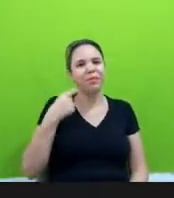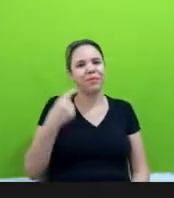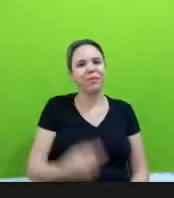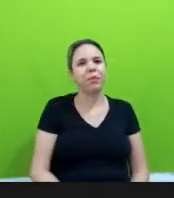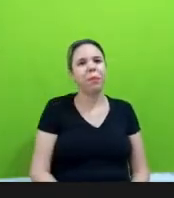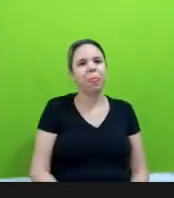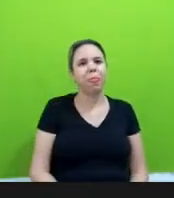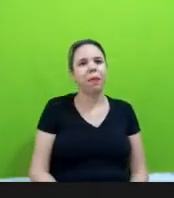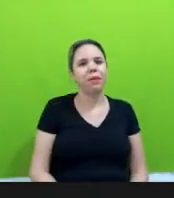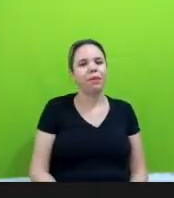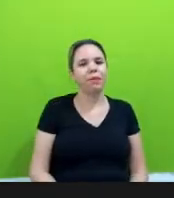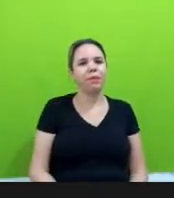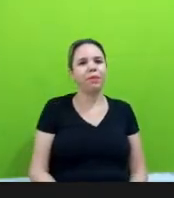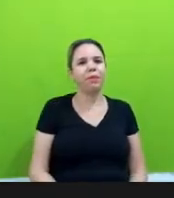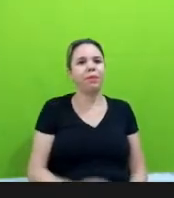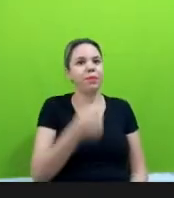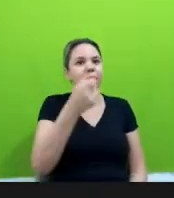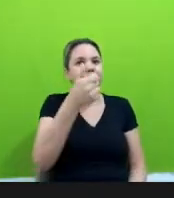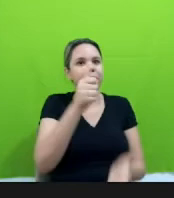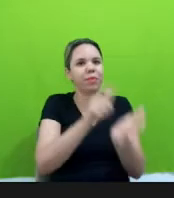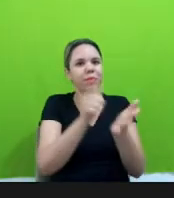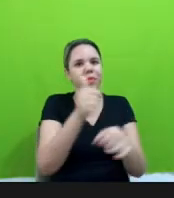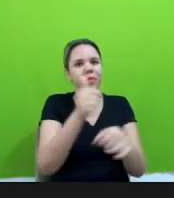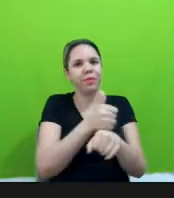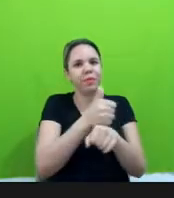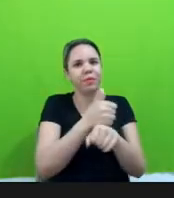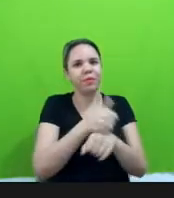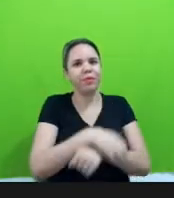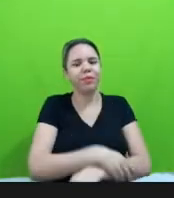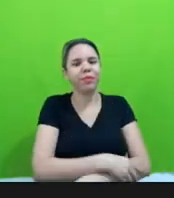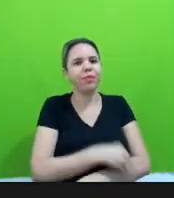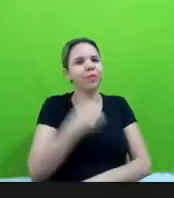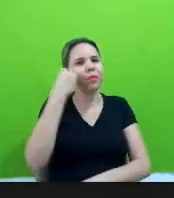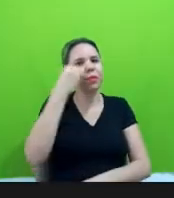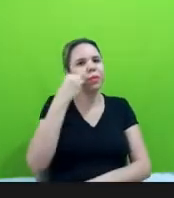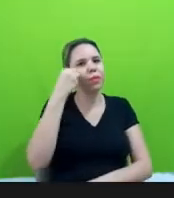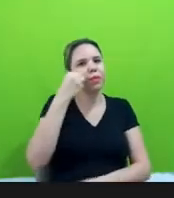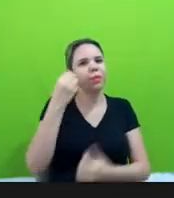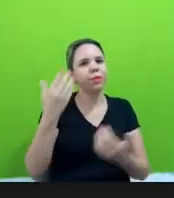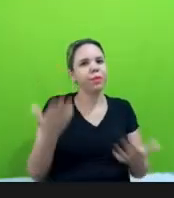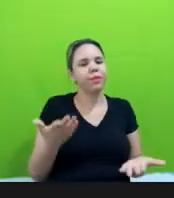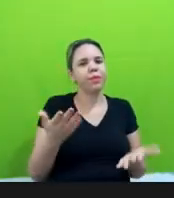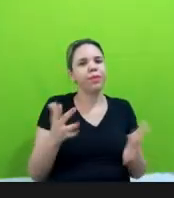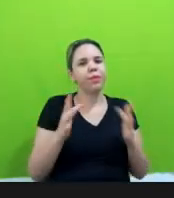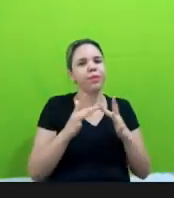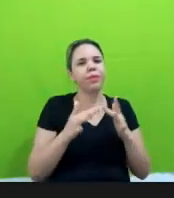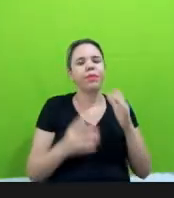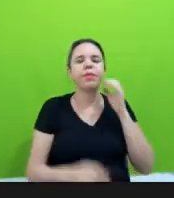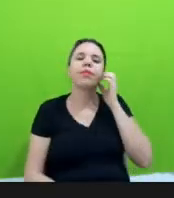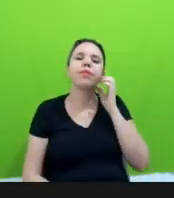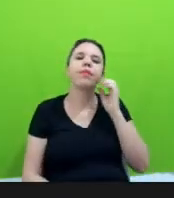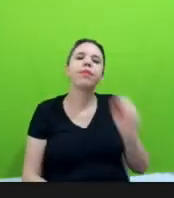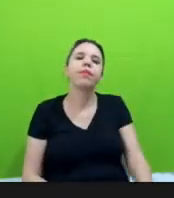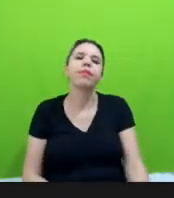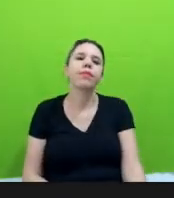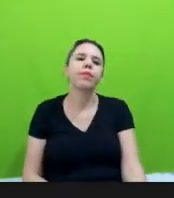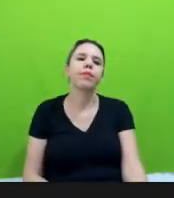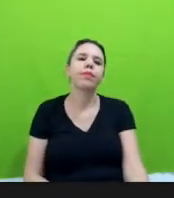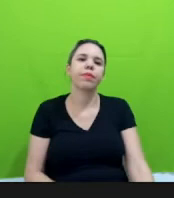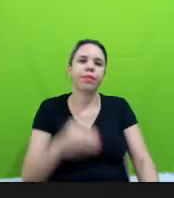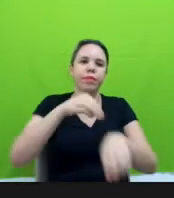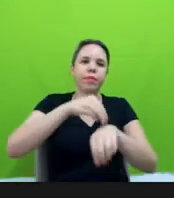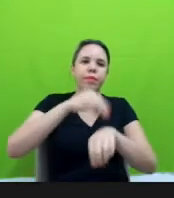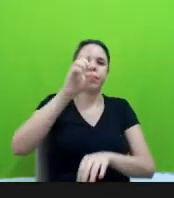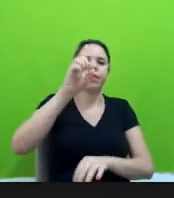É um advogado quase jornalista, eu posso dizer, por experiência própria aí do meu contato com ele, né? É mestre em direito, especialista em